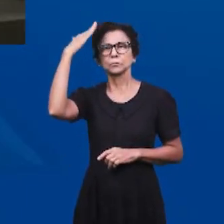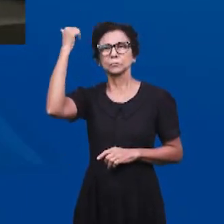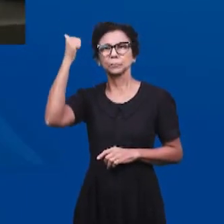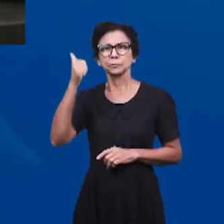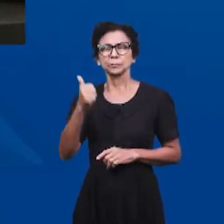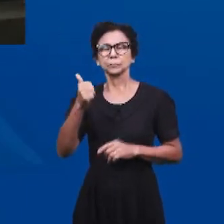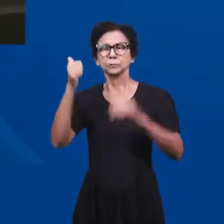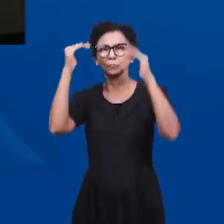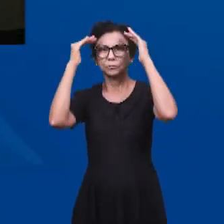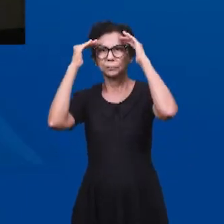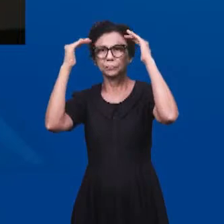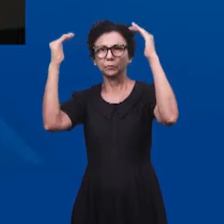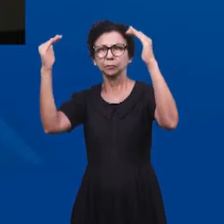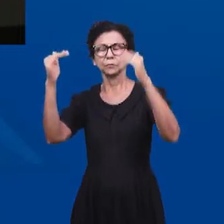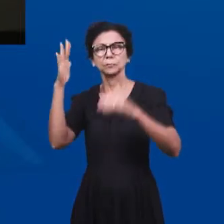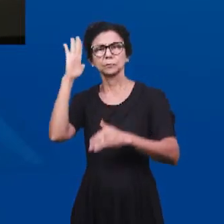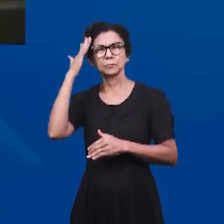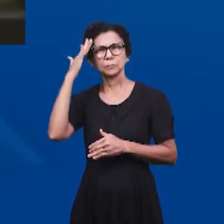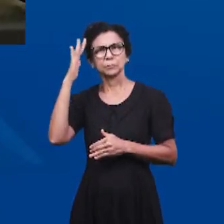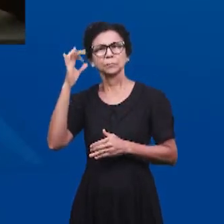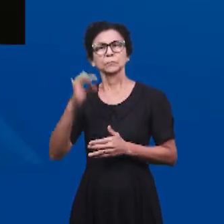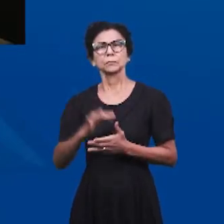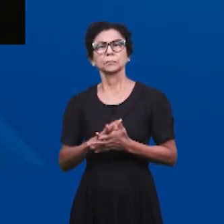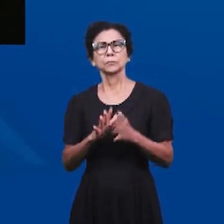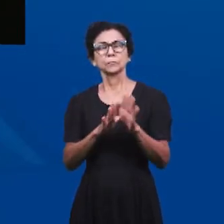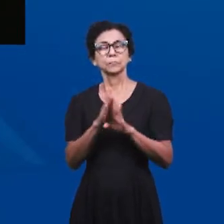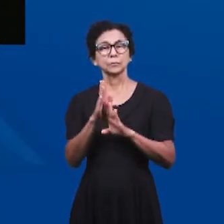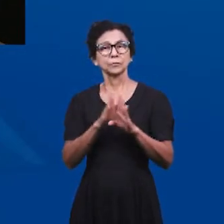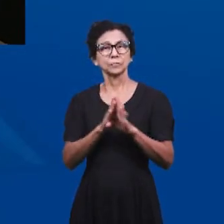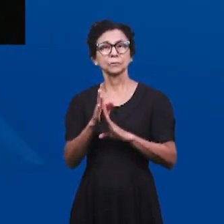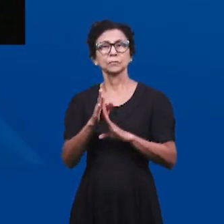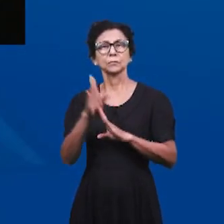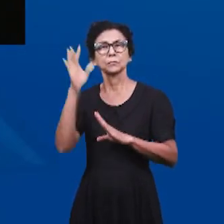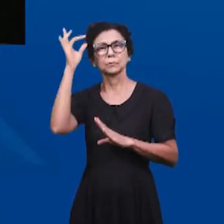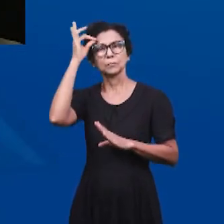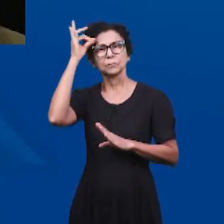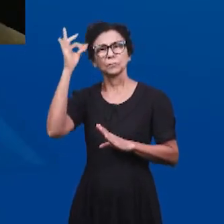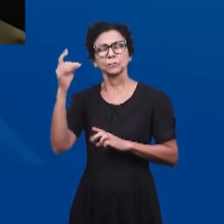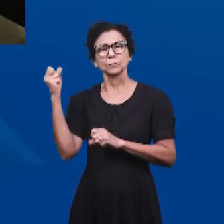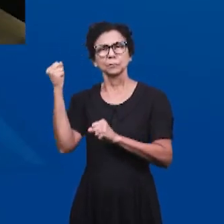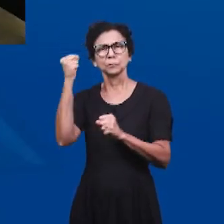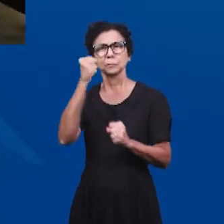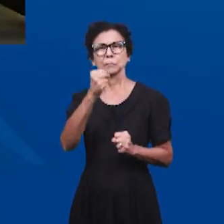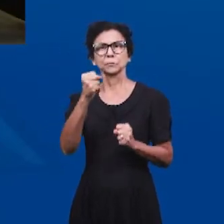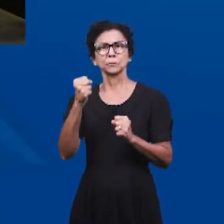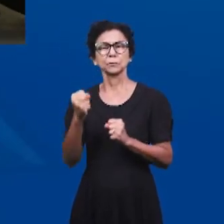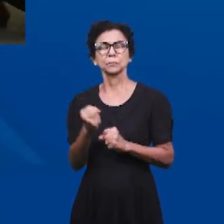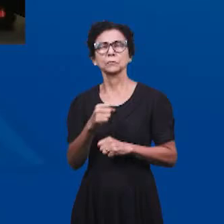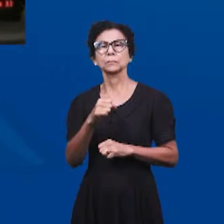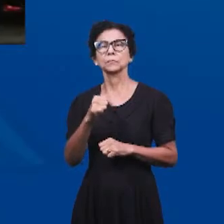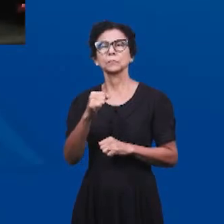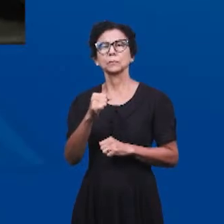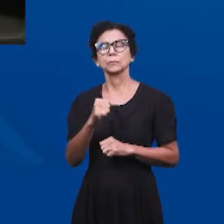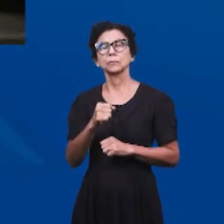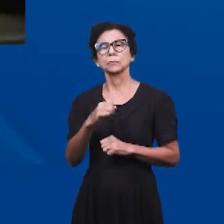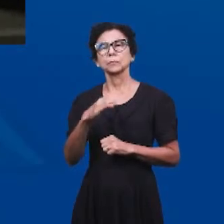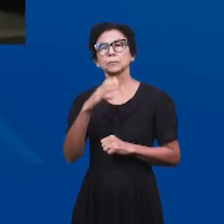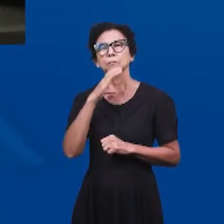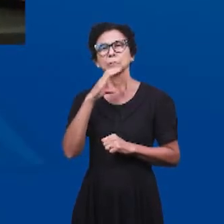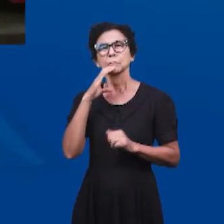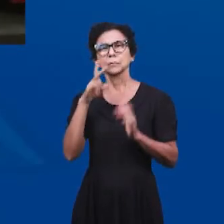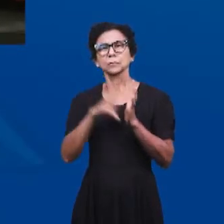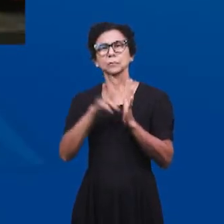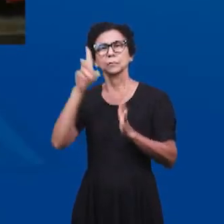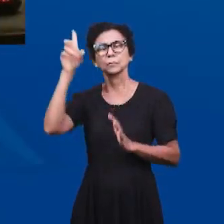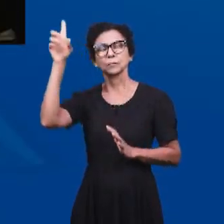Espírito de inteligência ou discernimento, o Espírito de conselho, o Espírito de fortaleza, o Espírito de conhecimento ou revelação e o